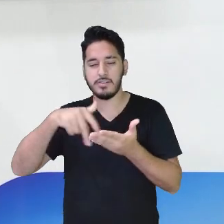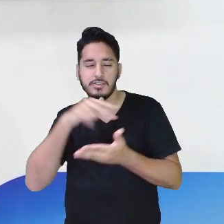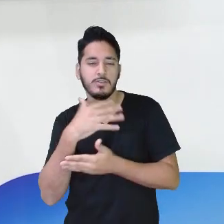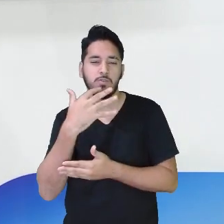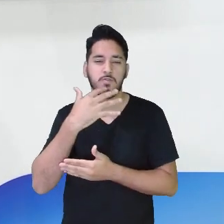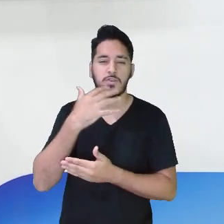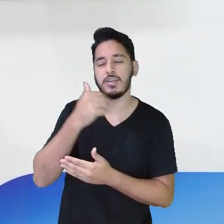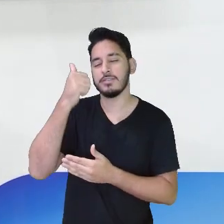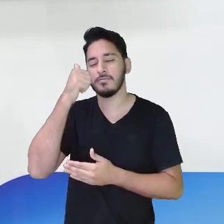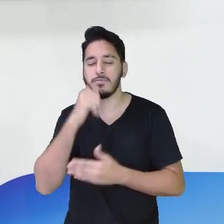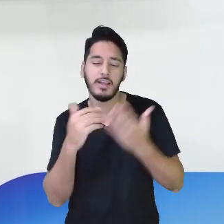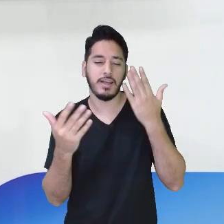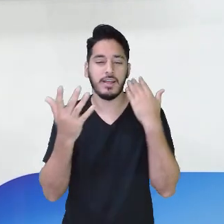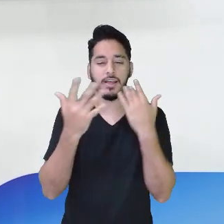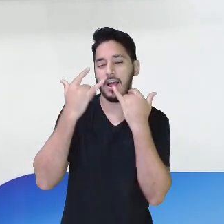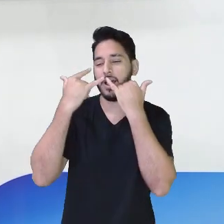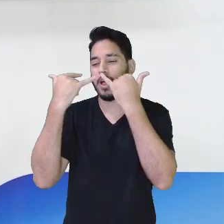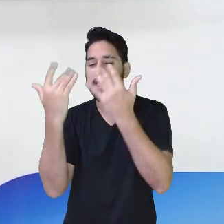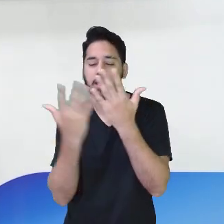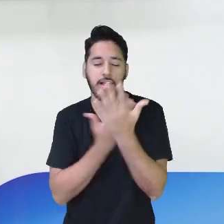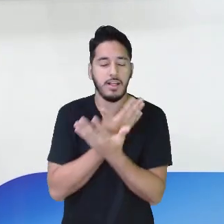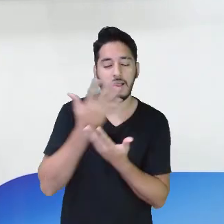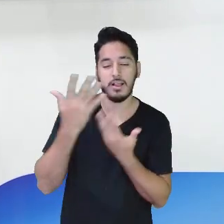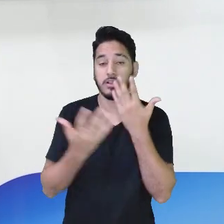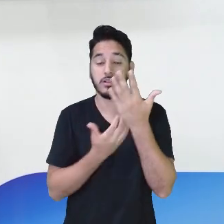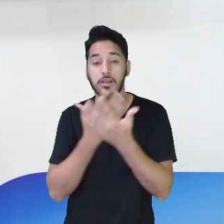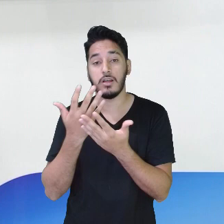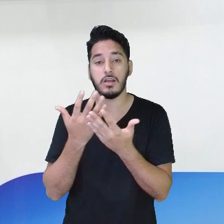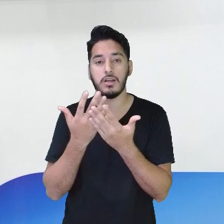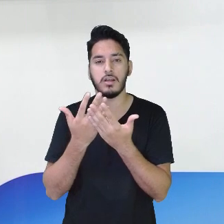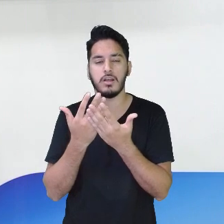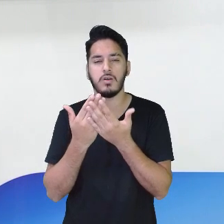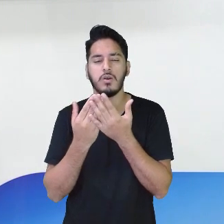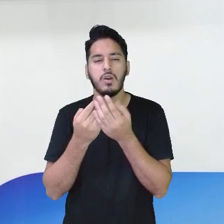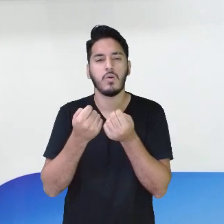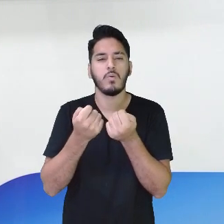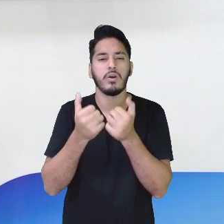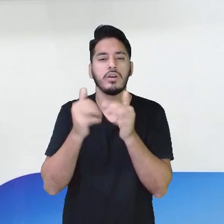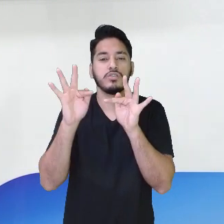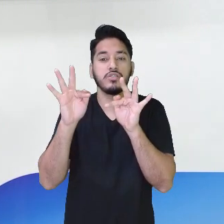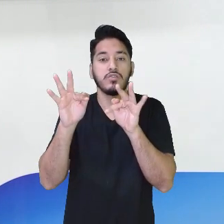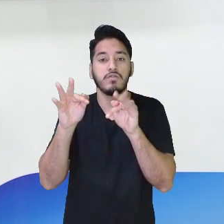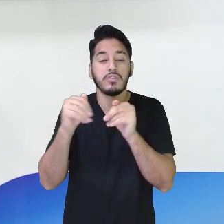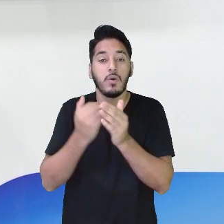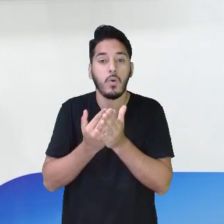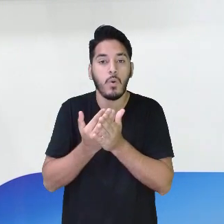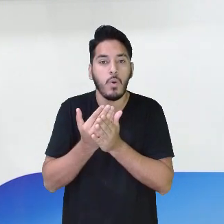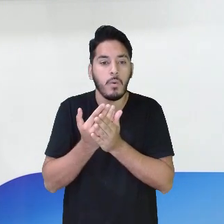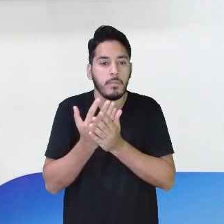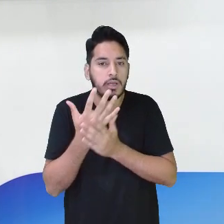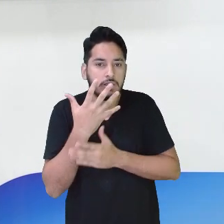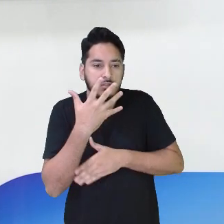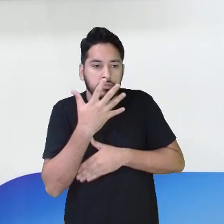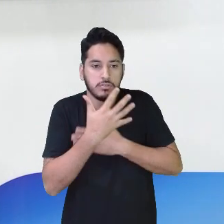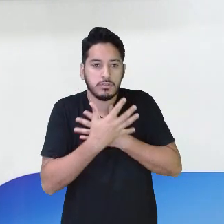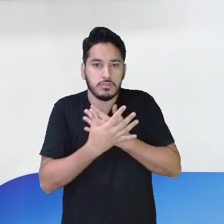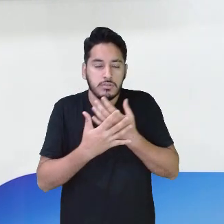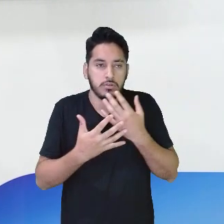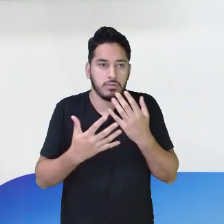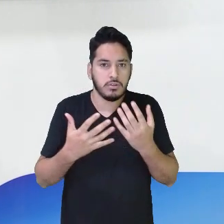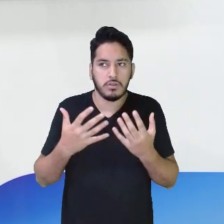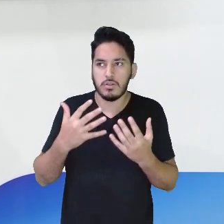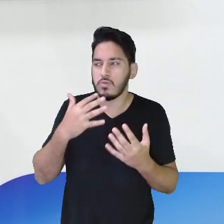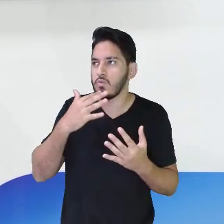conhece Marina e fica encantado. Do meio da história, caminhando para o fim, começa o elemento do suspense.